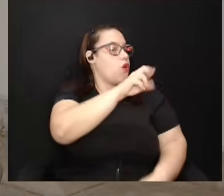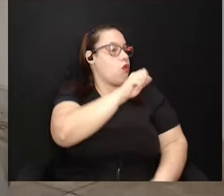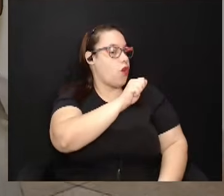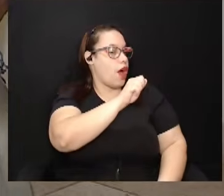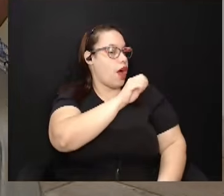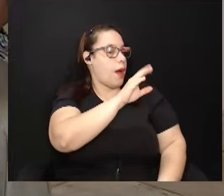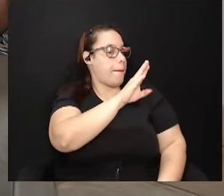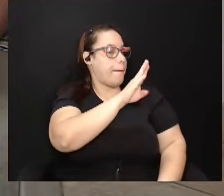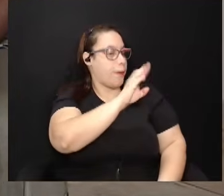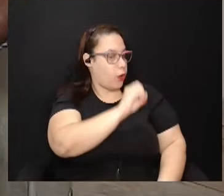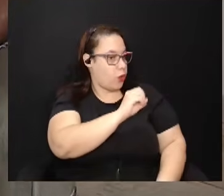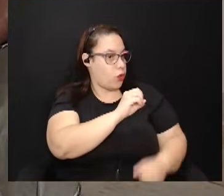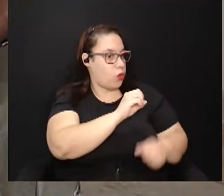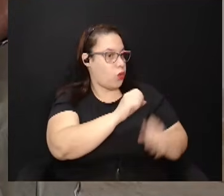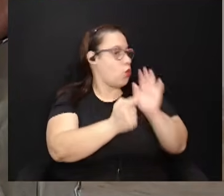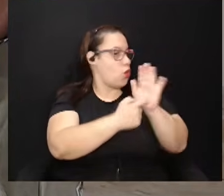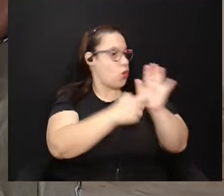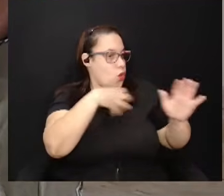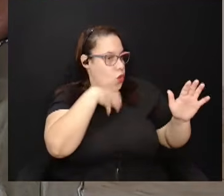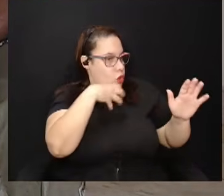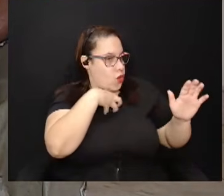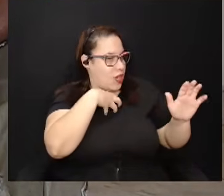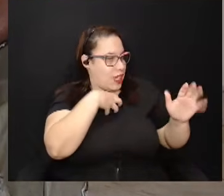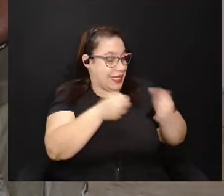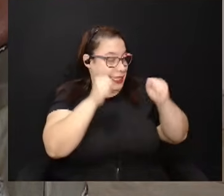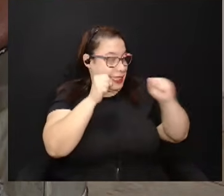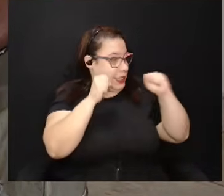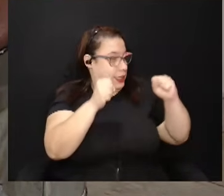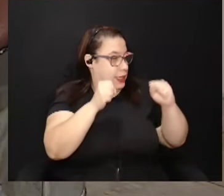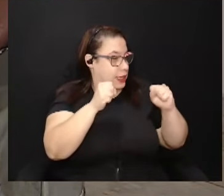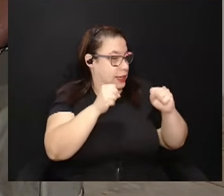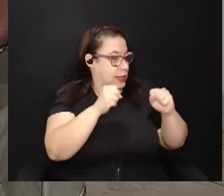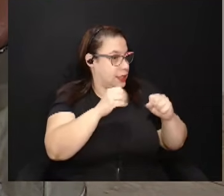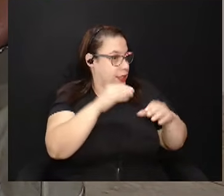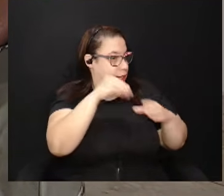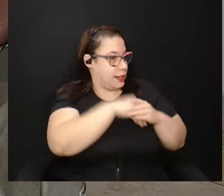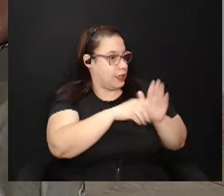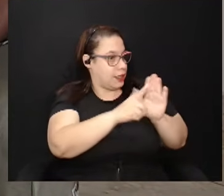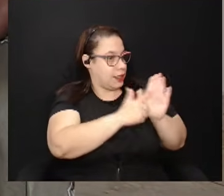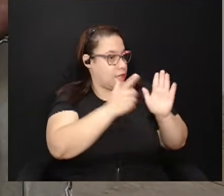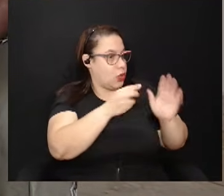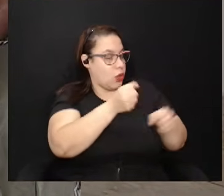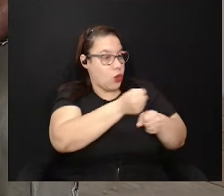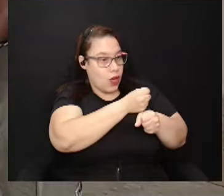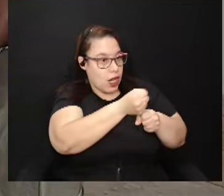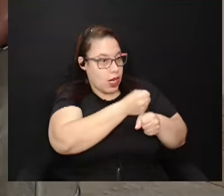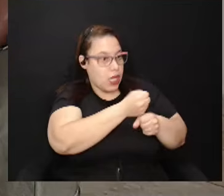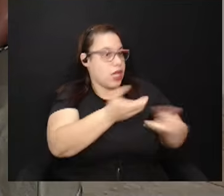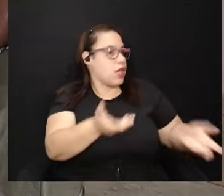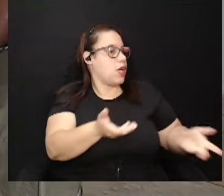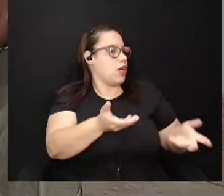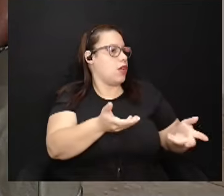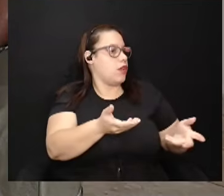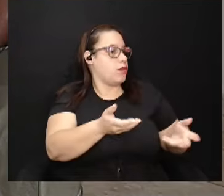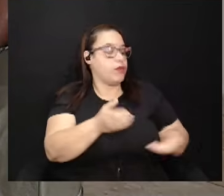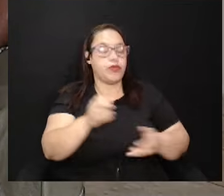obra mexeu tanto com você, a ponto de você ficar com ela em cartaz todos esses anos? Bom, o Navio Negreiro,